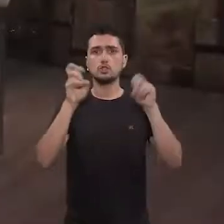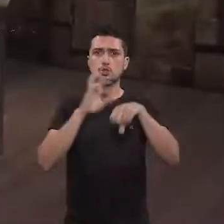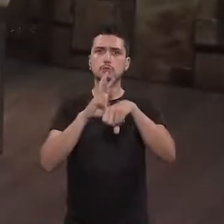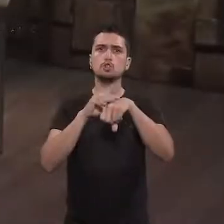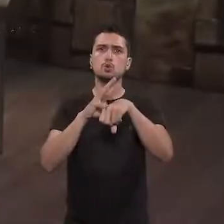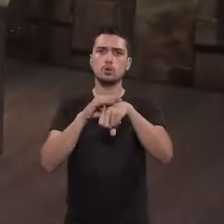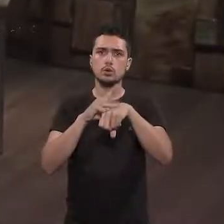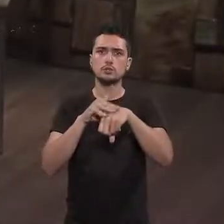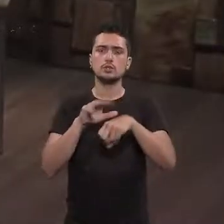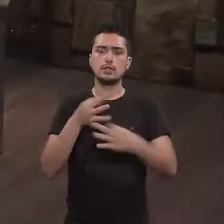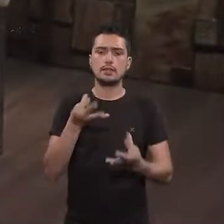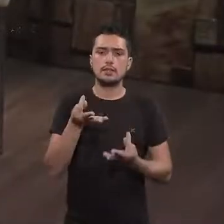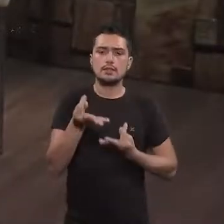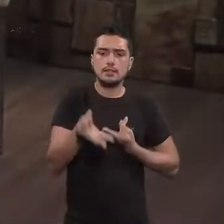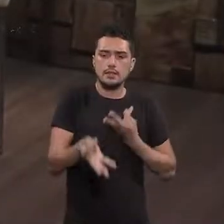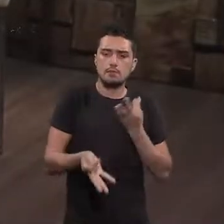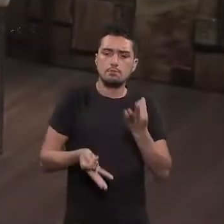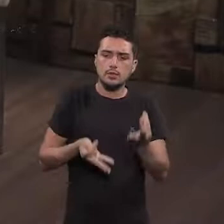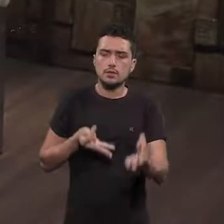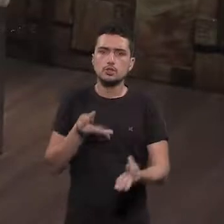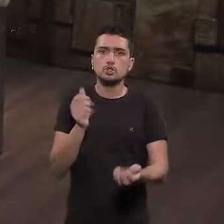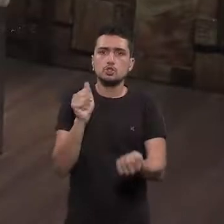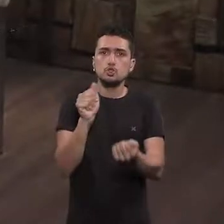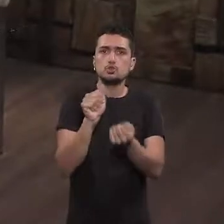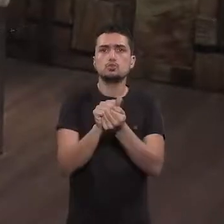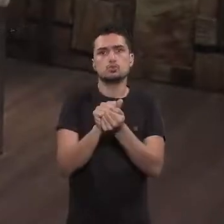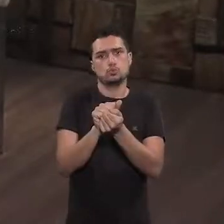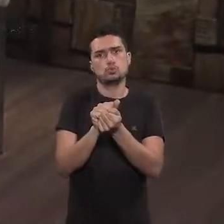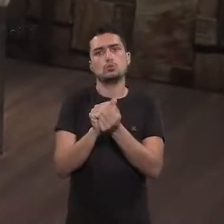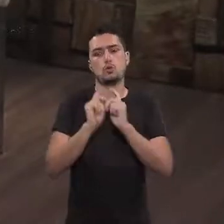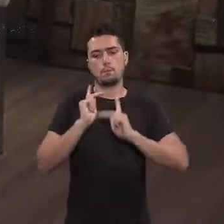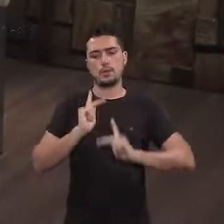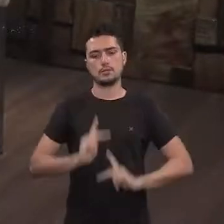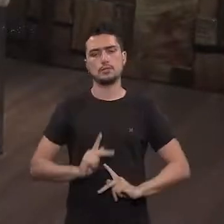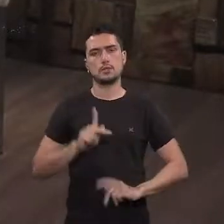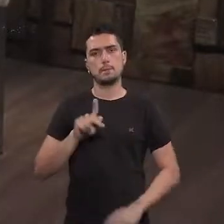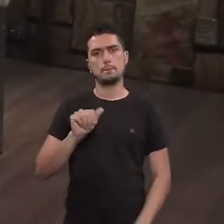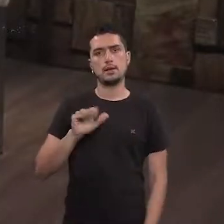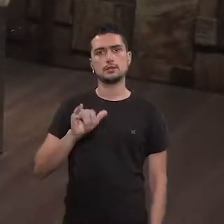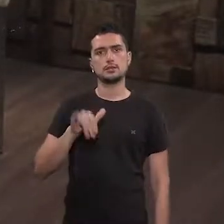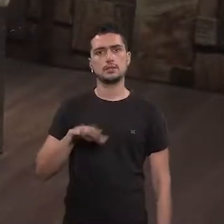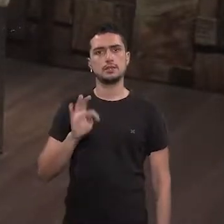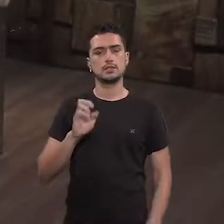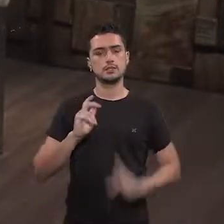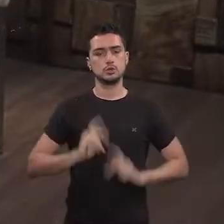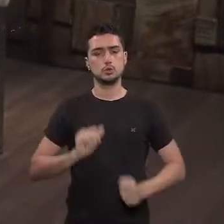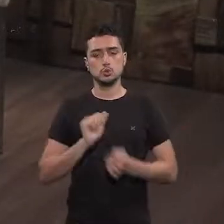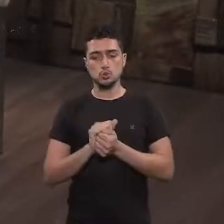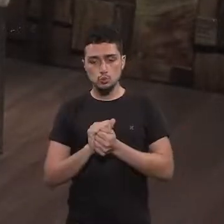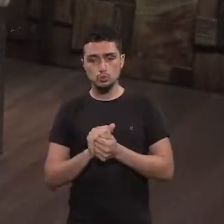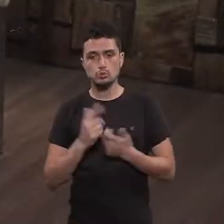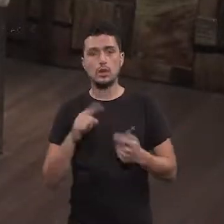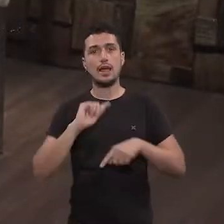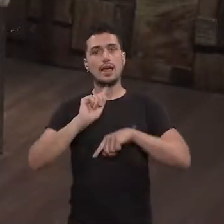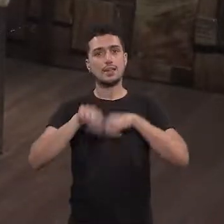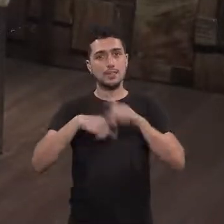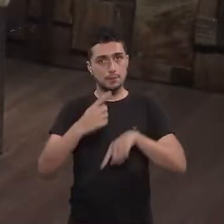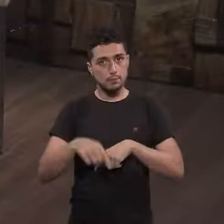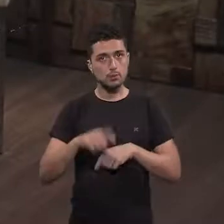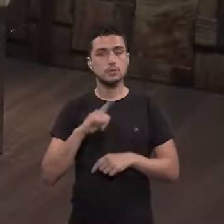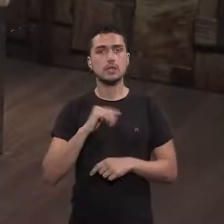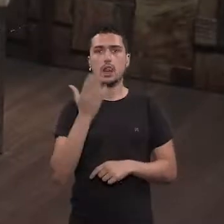grupo terapêutico junto com os pacientes. Todo mundo misturado numa sala de aula. Depois fazemos um